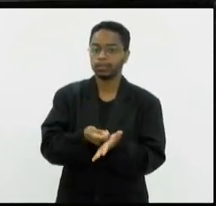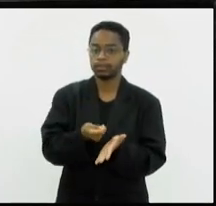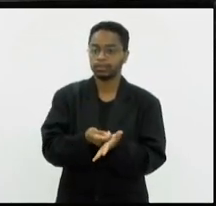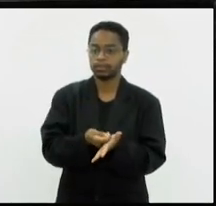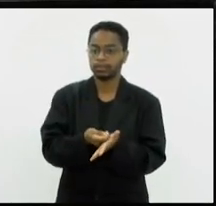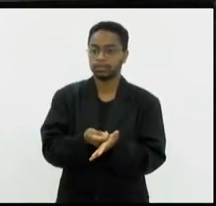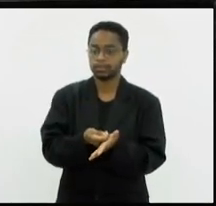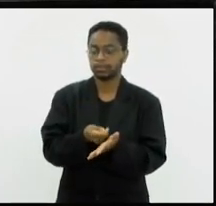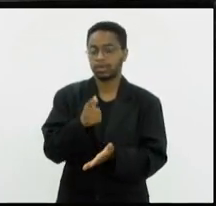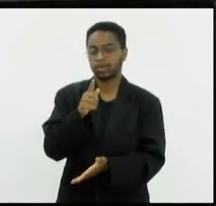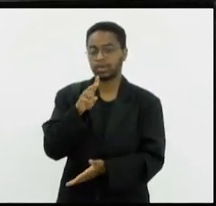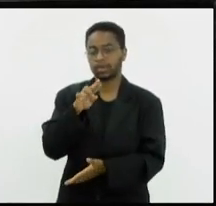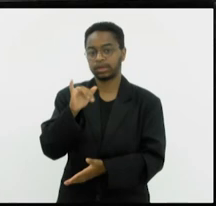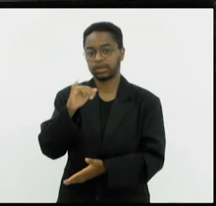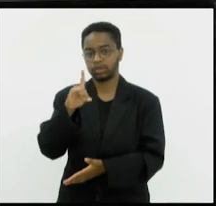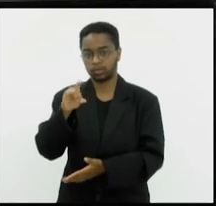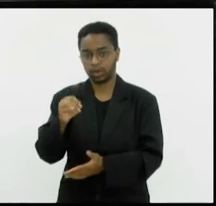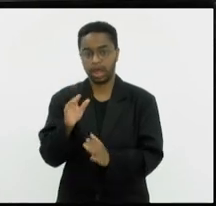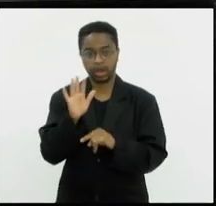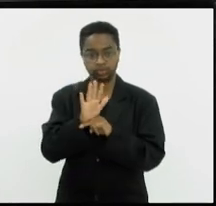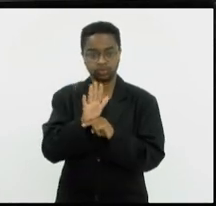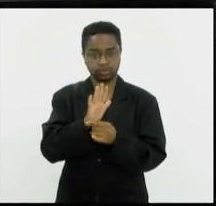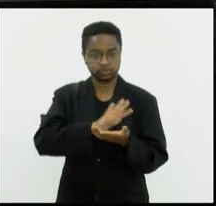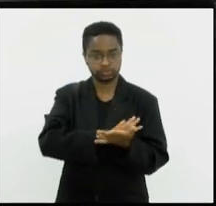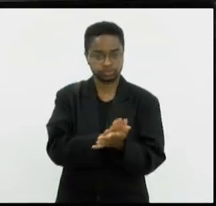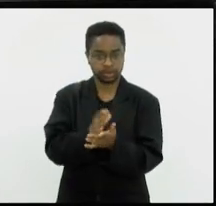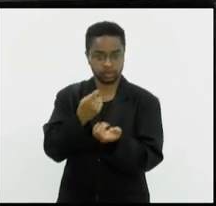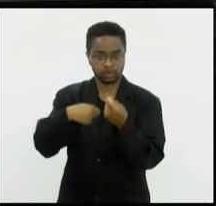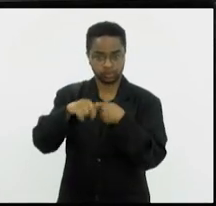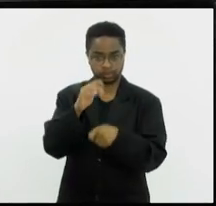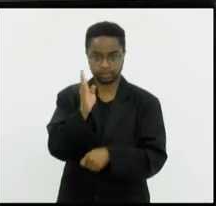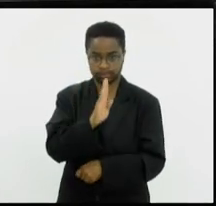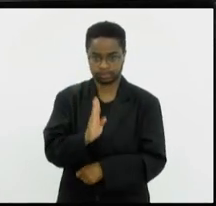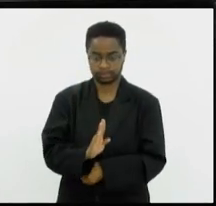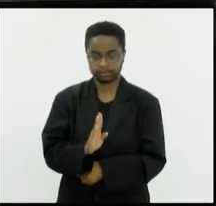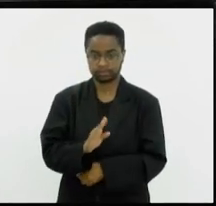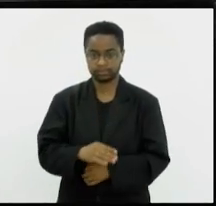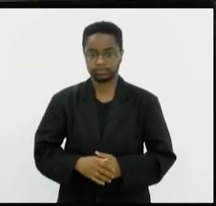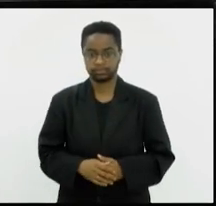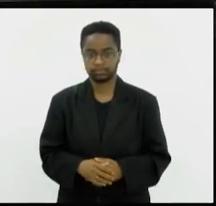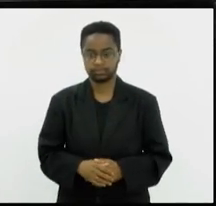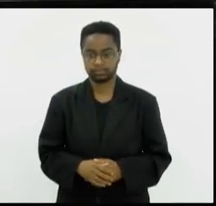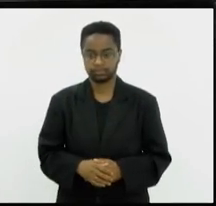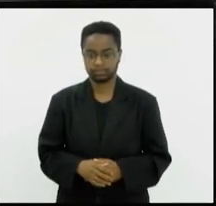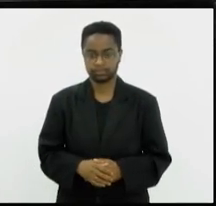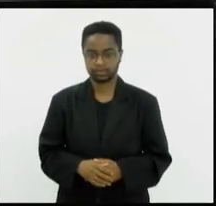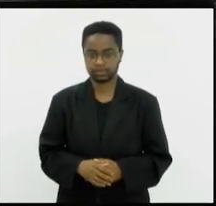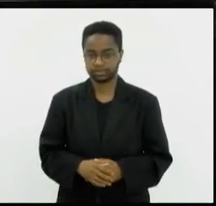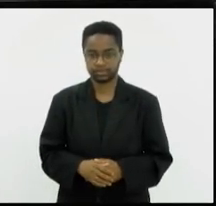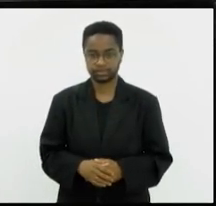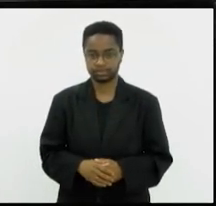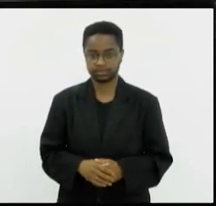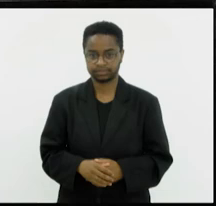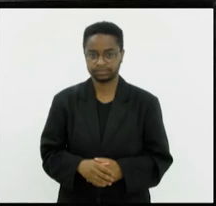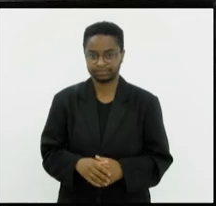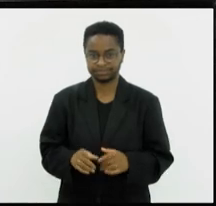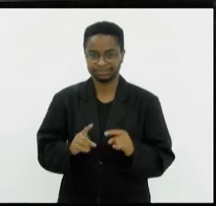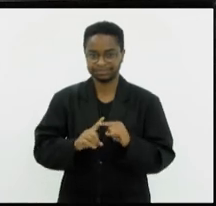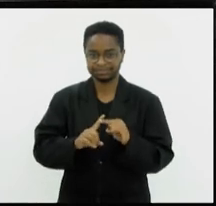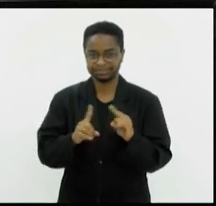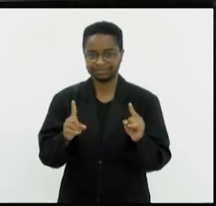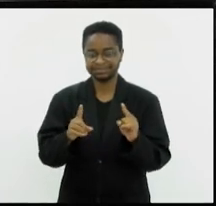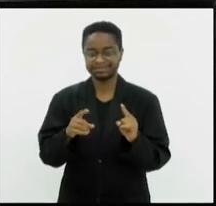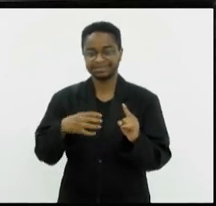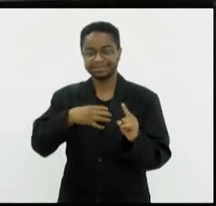aquele que ajudou com a Dilma a destruir a economia brasileira mas não satisfeito depois de